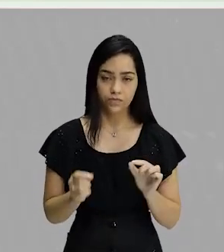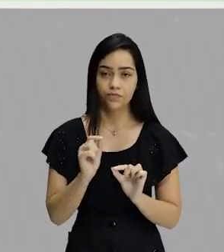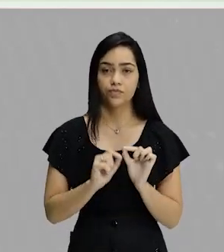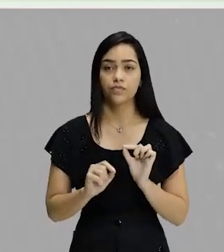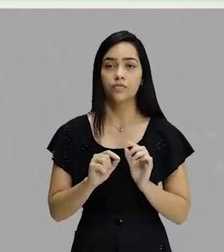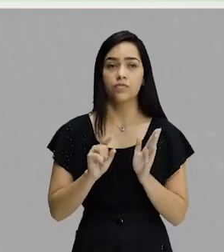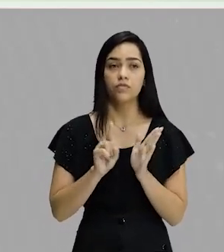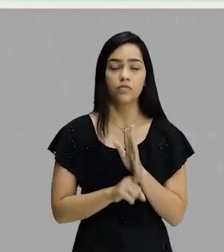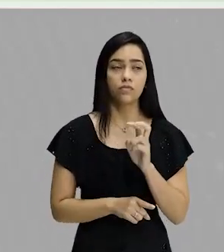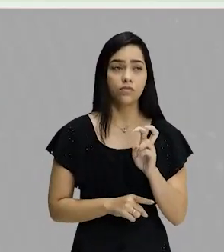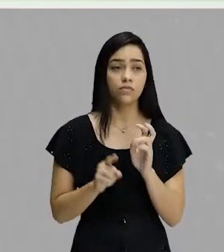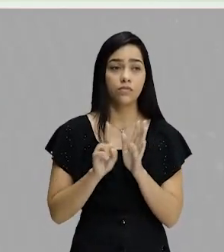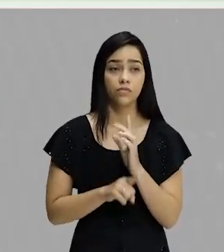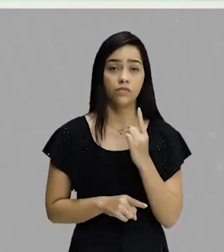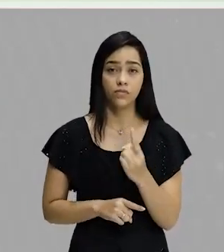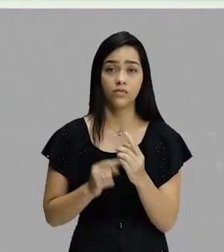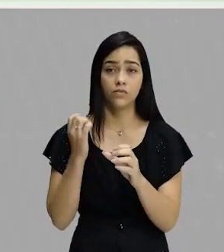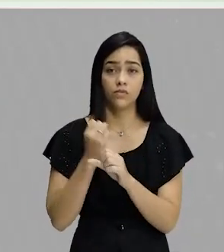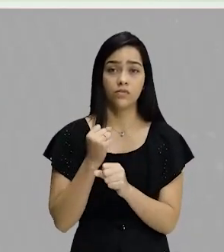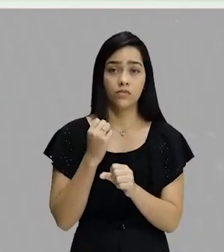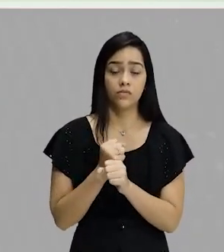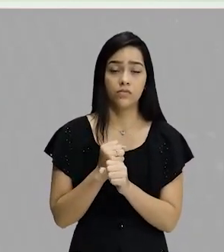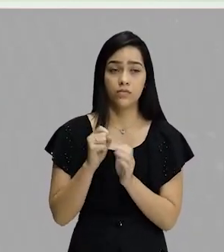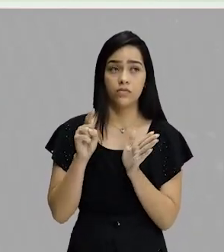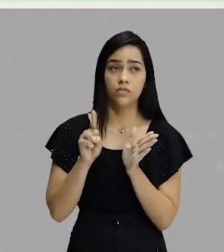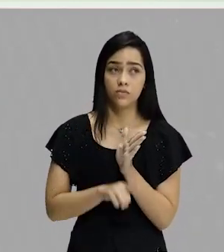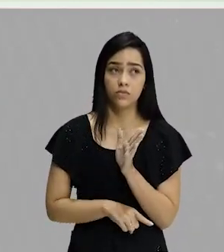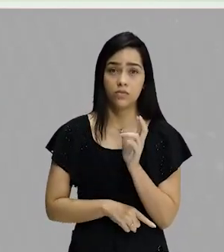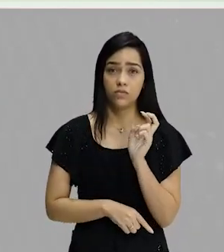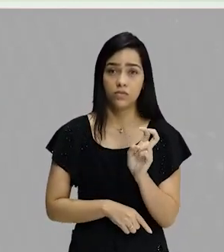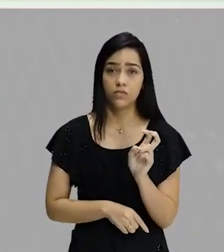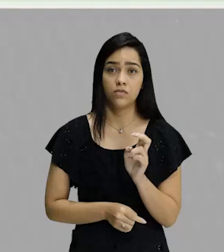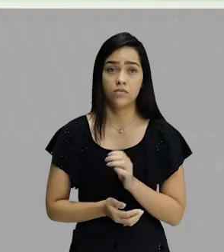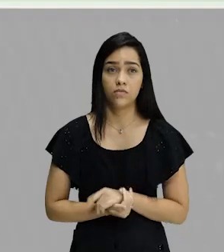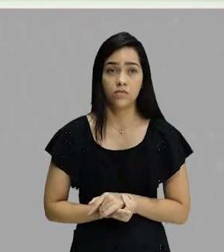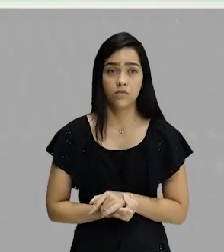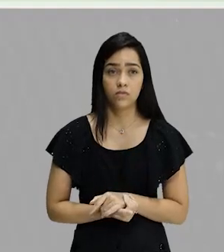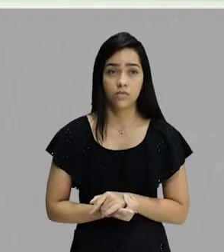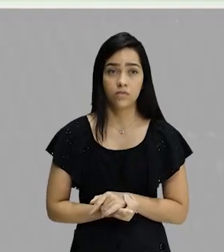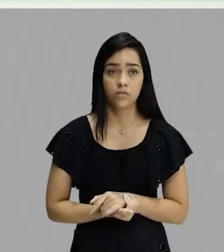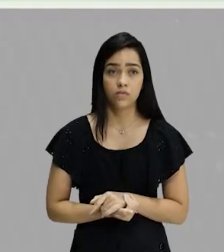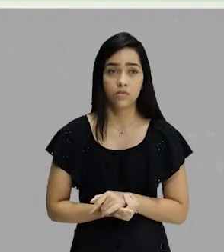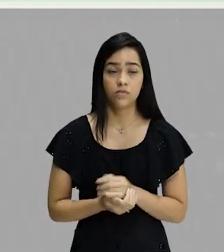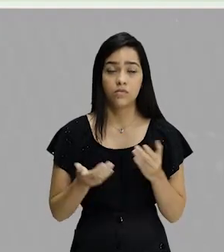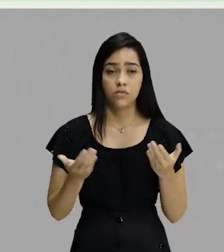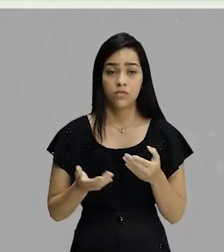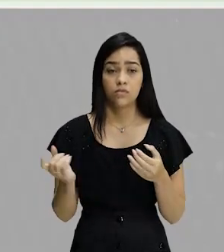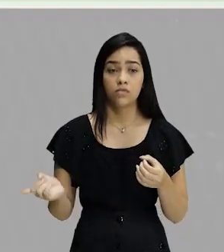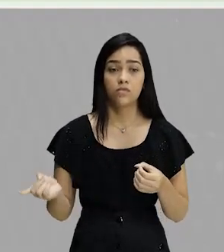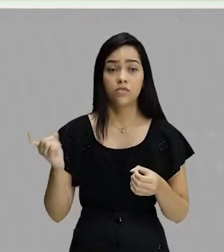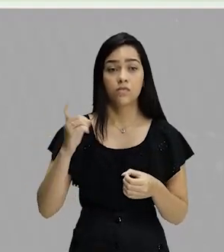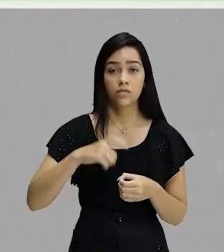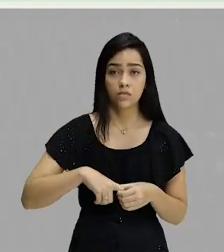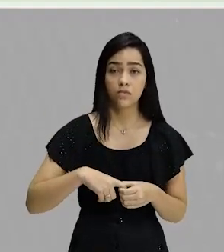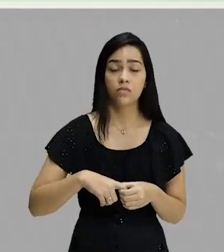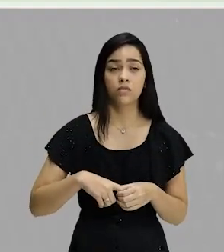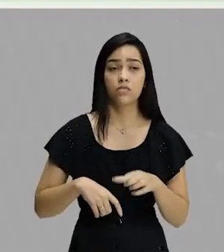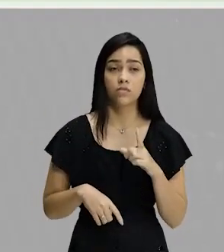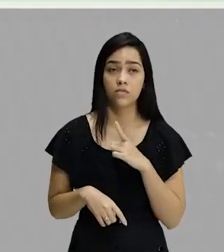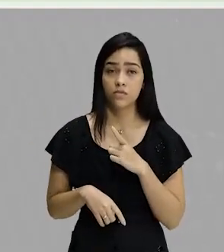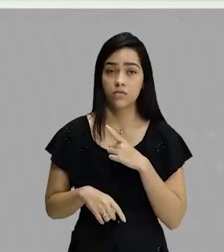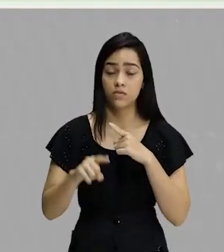menos 5 multiplicado por 1 vai dar menos 5. Certo? Agora vamos voltar. Vamos fazer